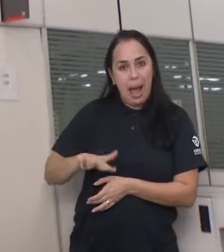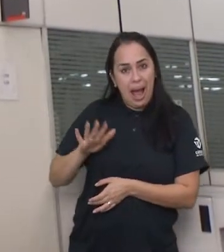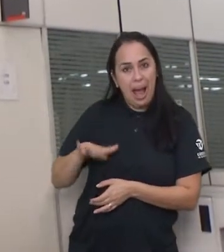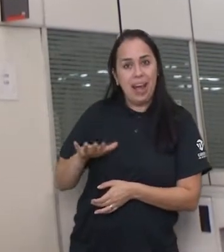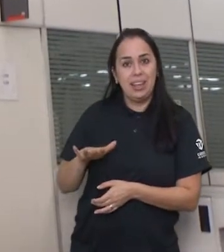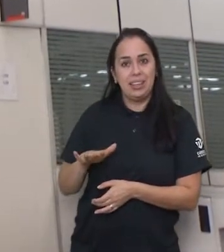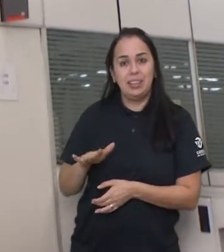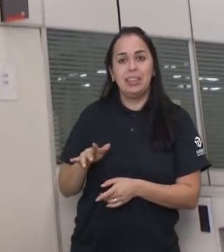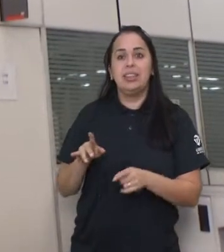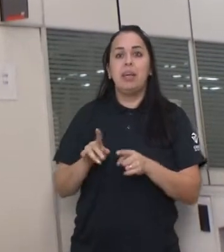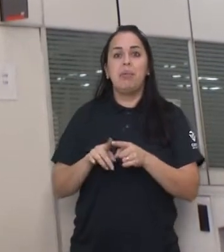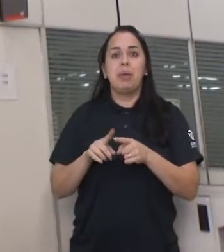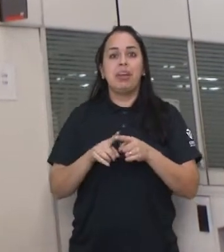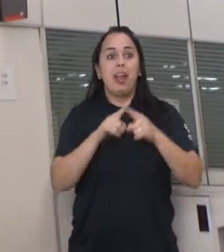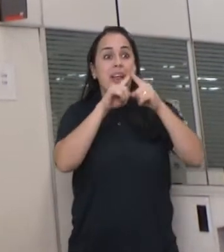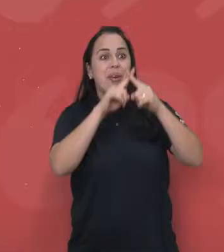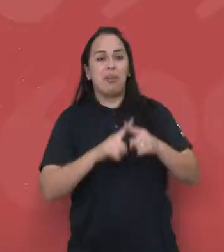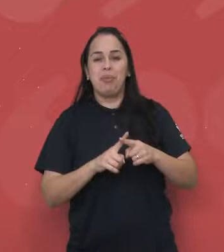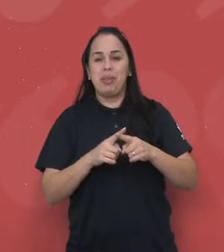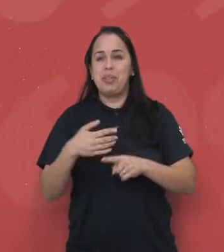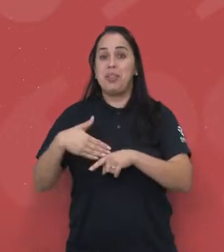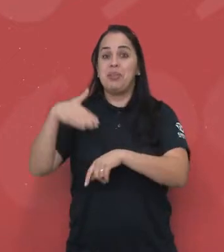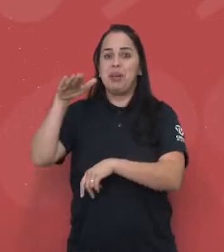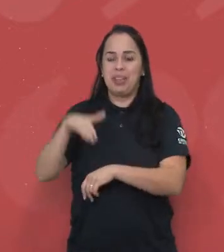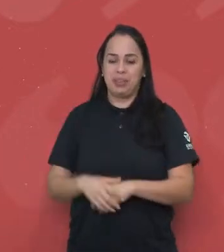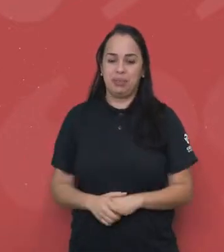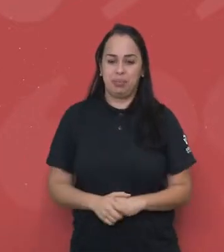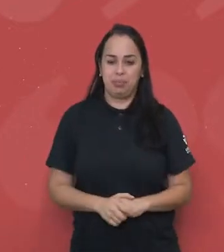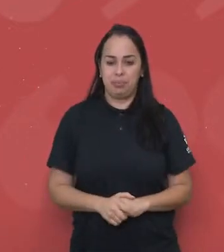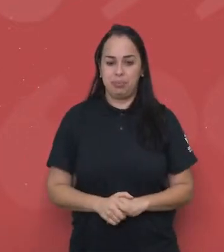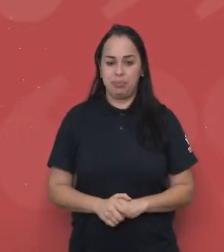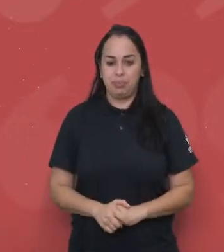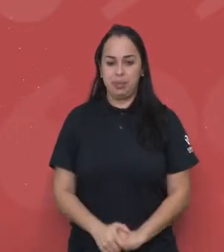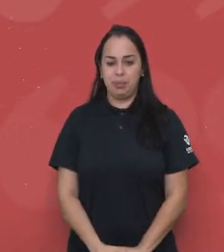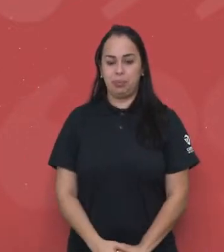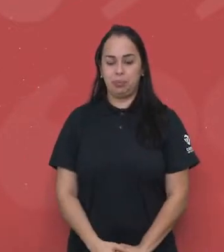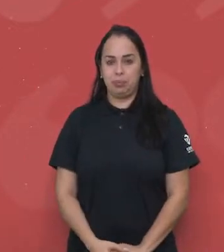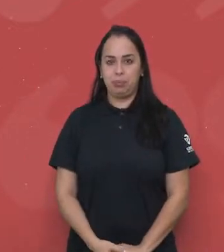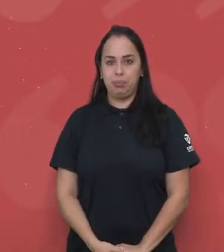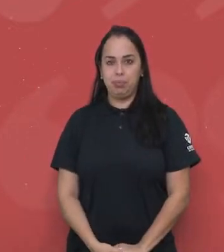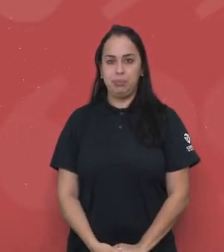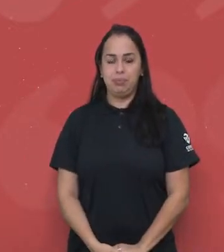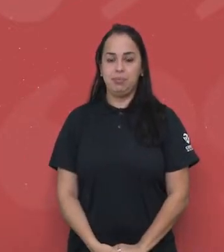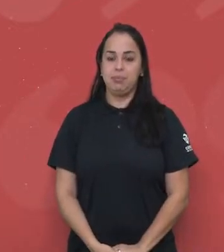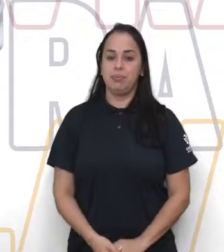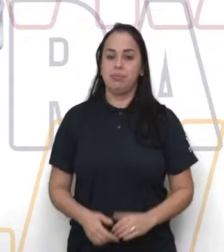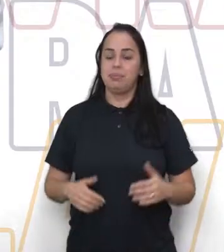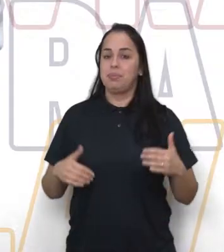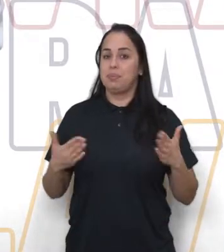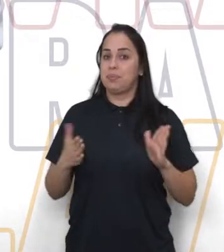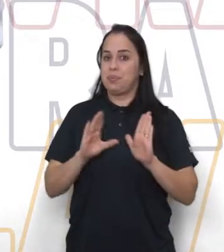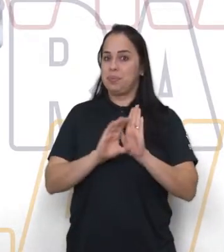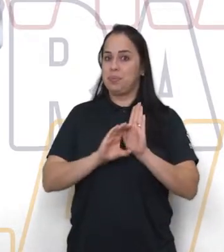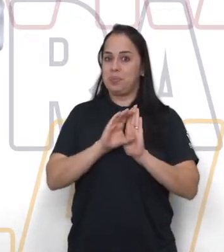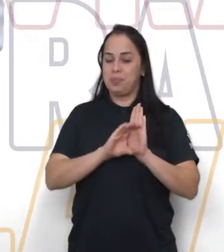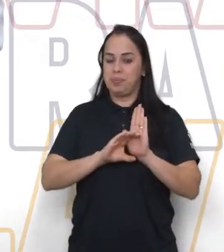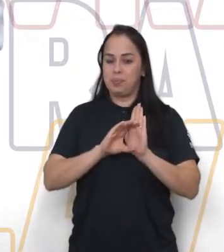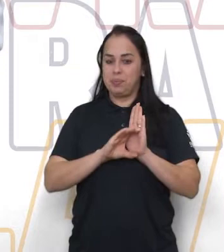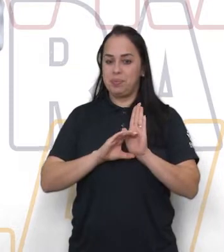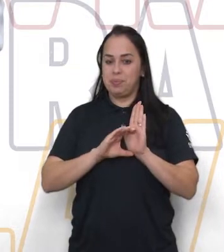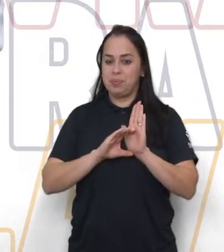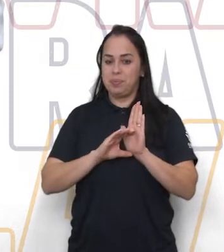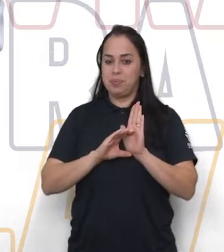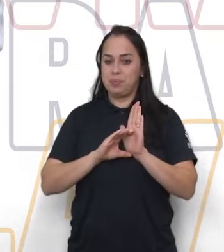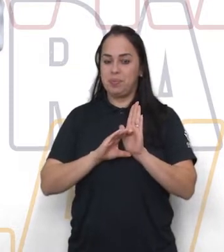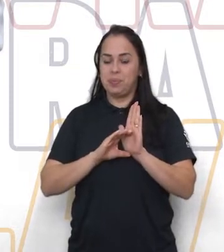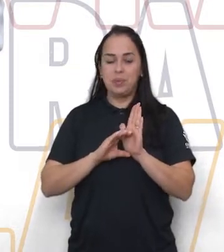e aumentar a competividade quando e como começou esse conceito esse conceito